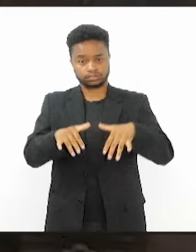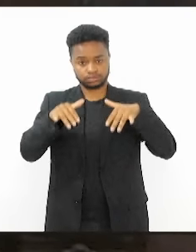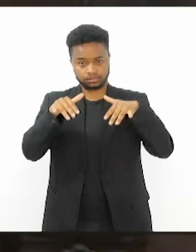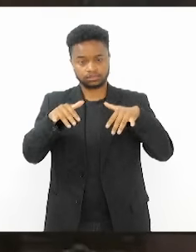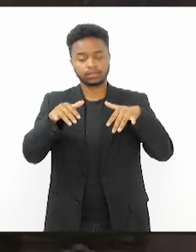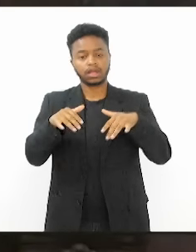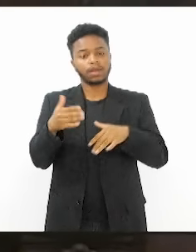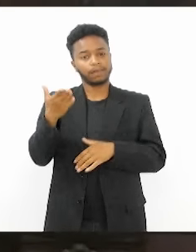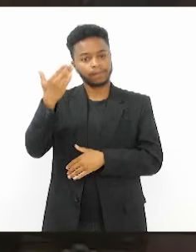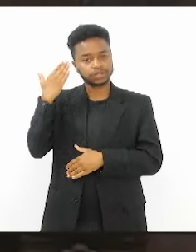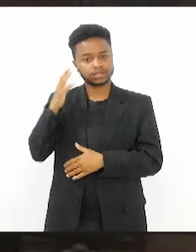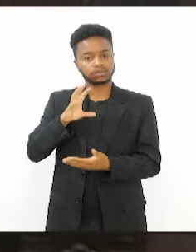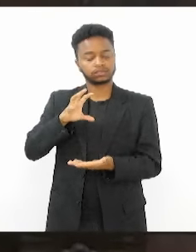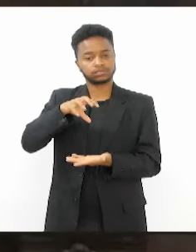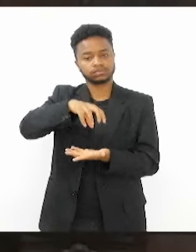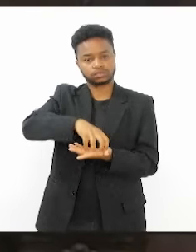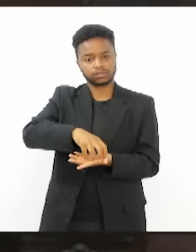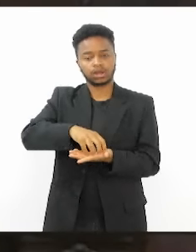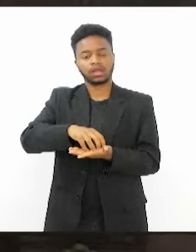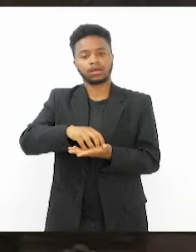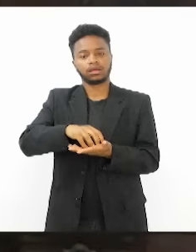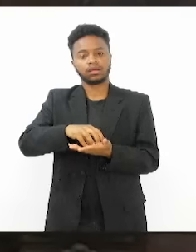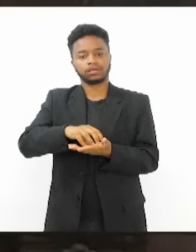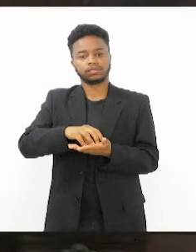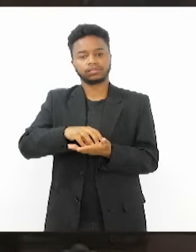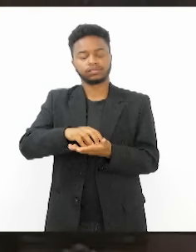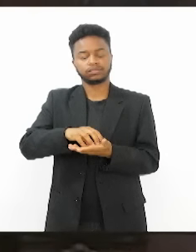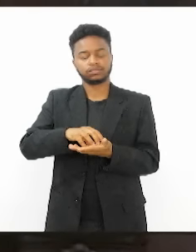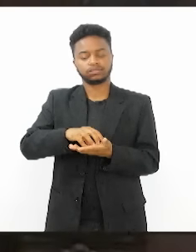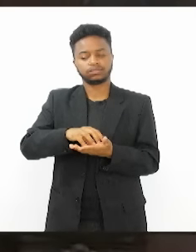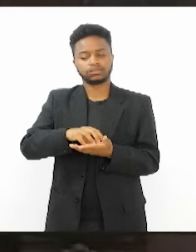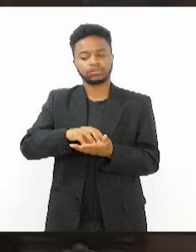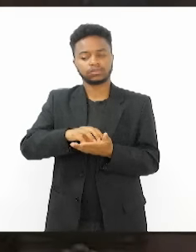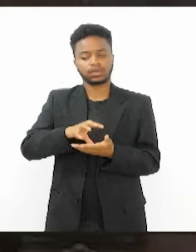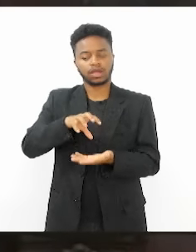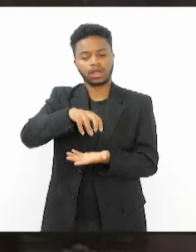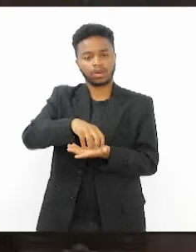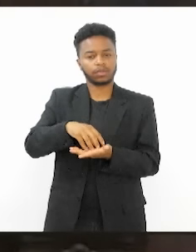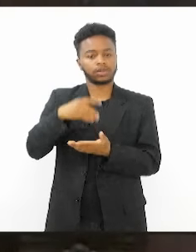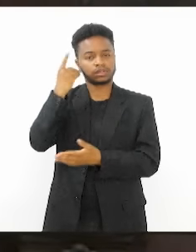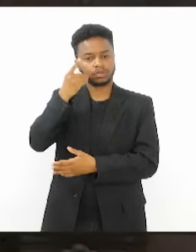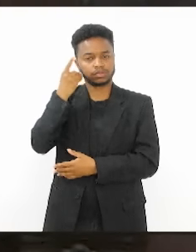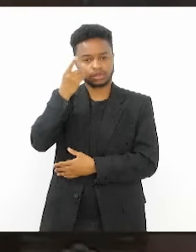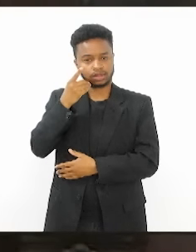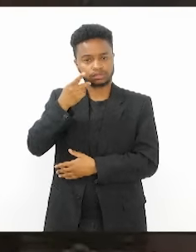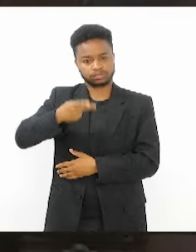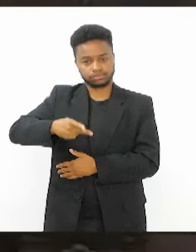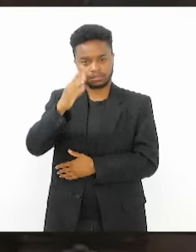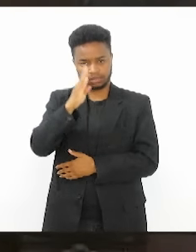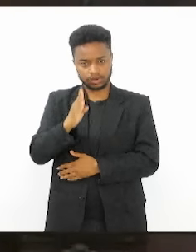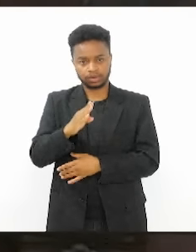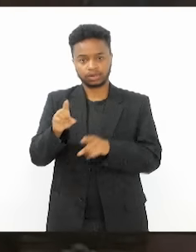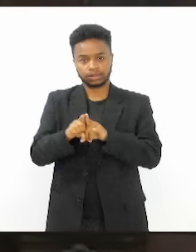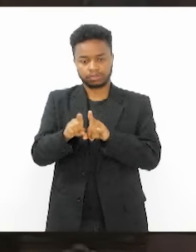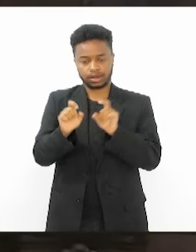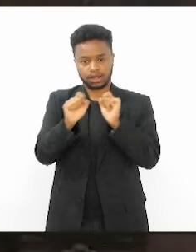abrigou a sede da Câmara dos Deputados do Brasil e também a sede da Assembleia Legislativa do Estado do Rio de